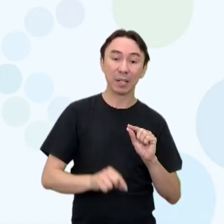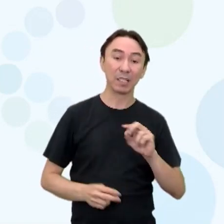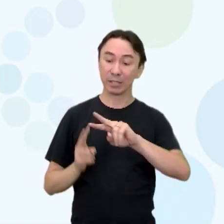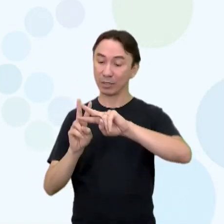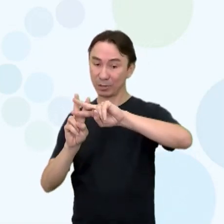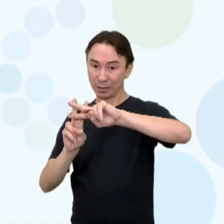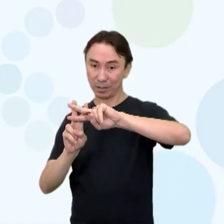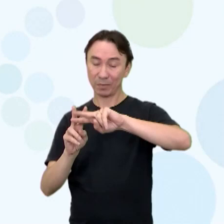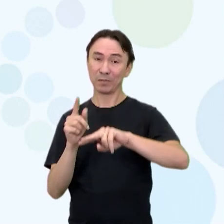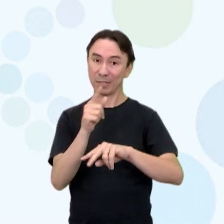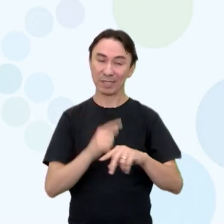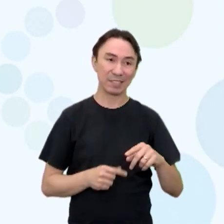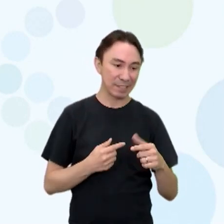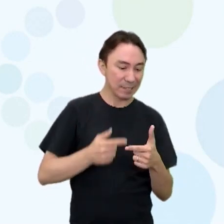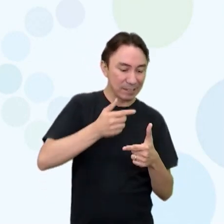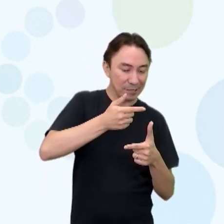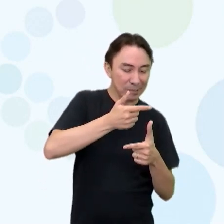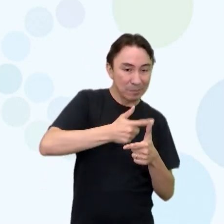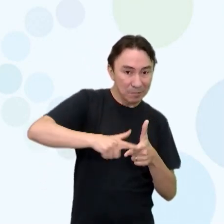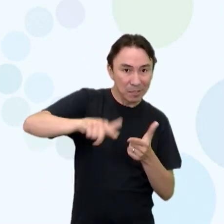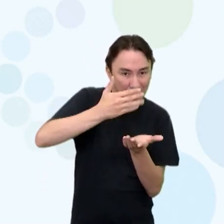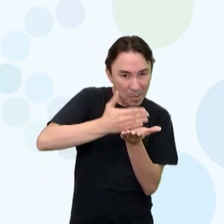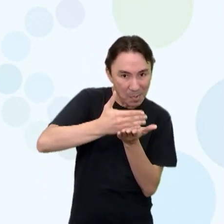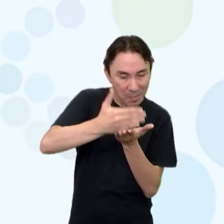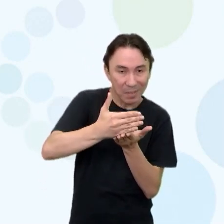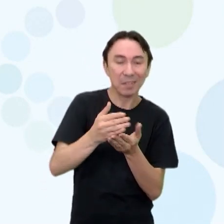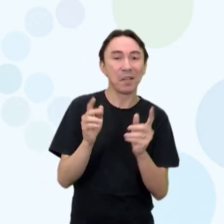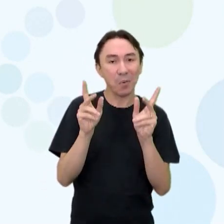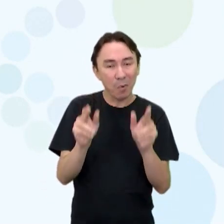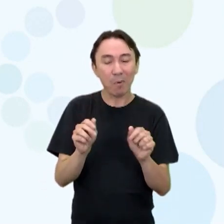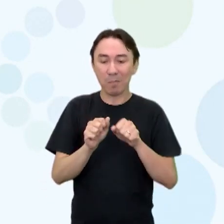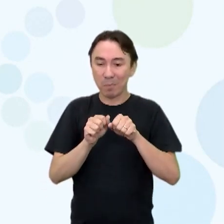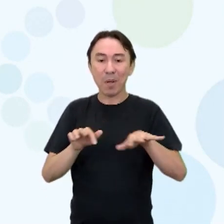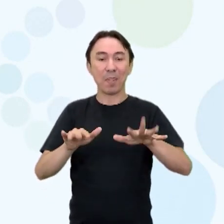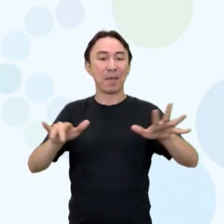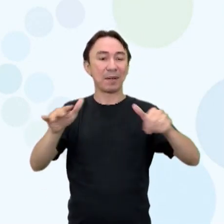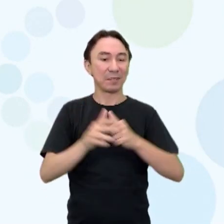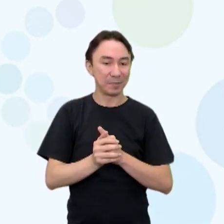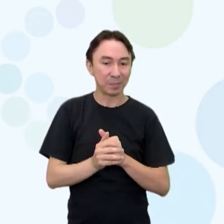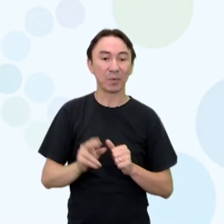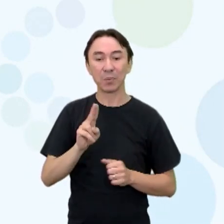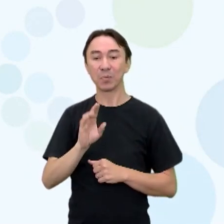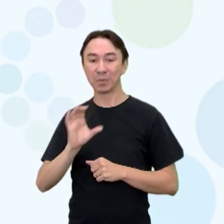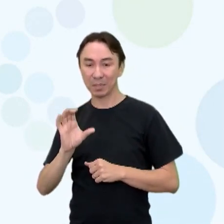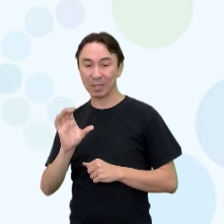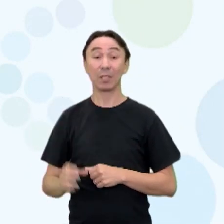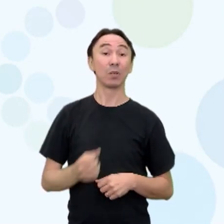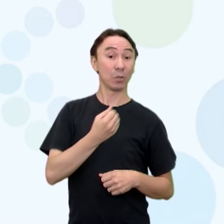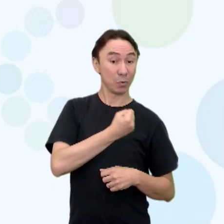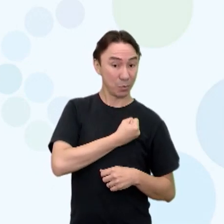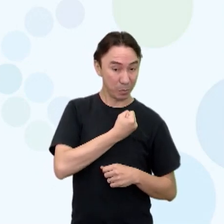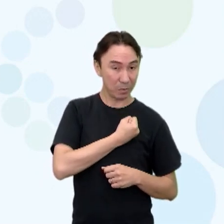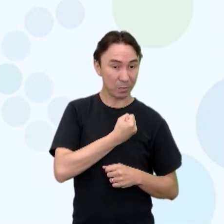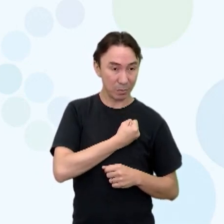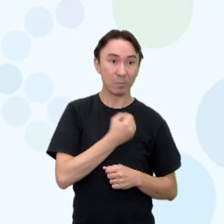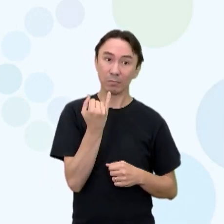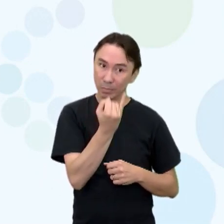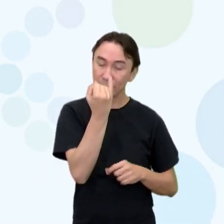Multiplica. Da unidade curricular número 1, números também importam. E o componente é o componente curricular número